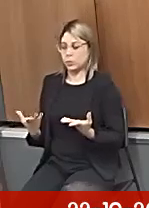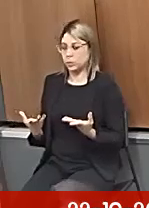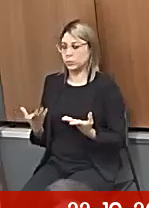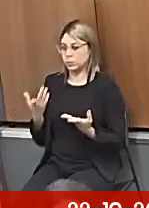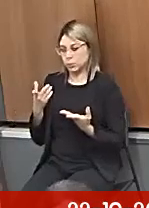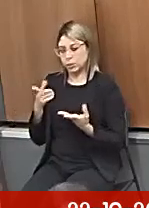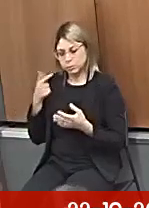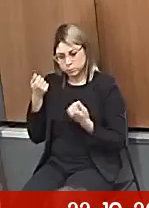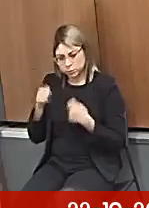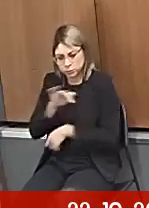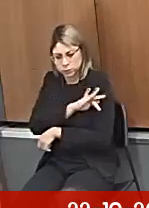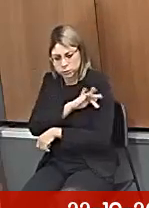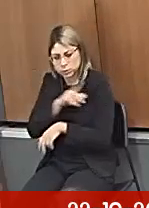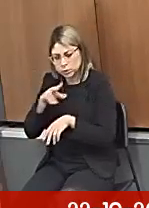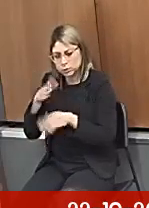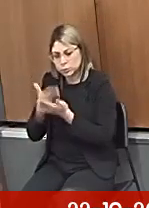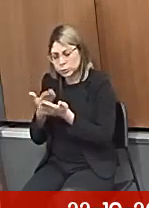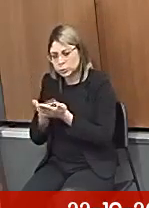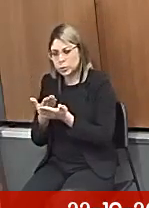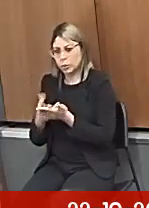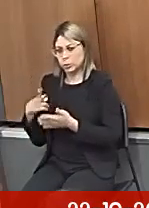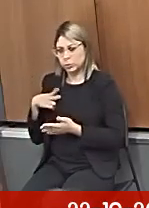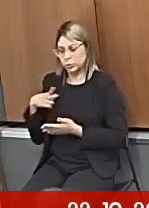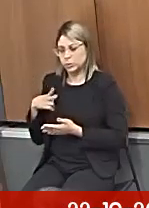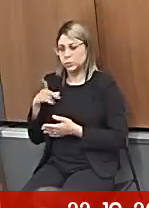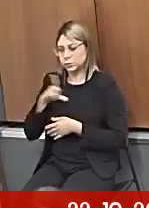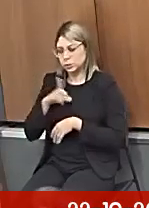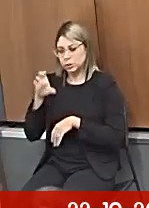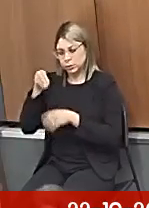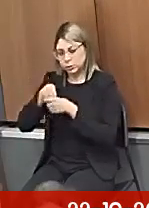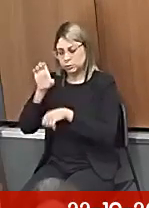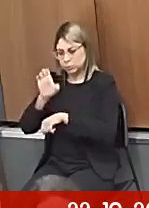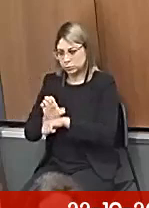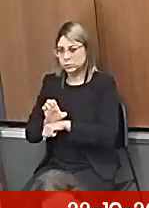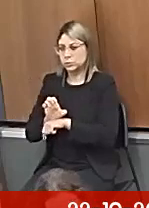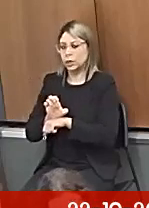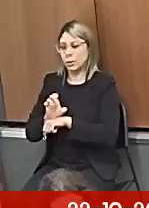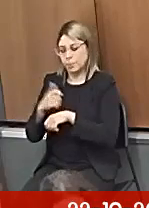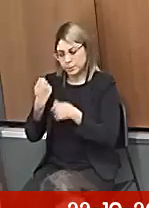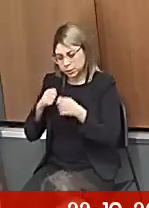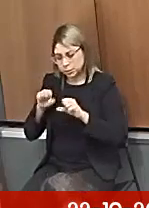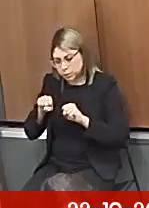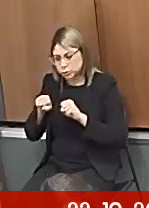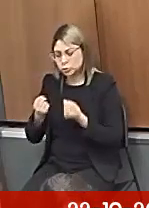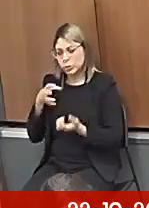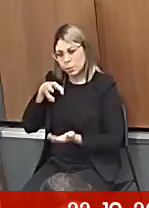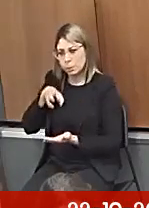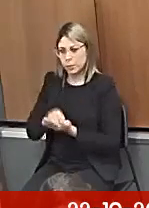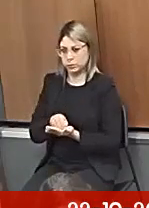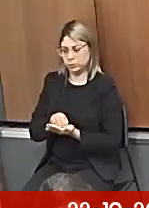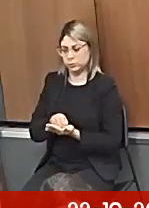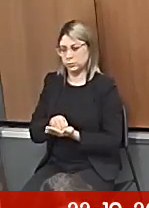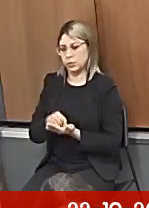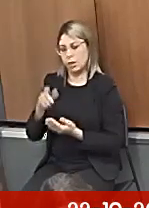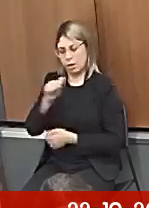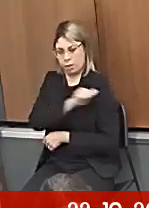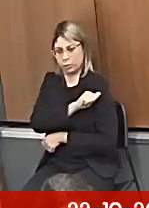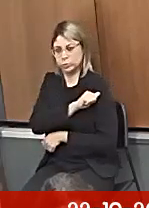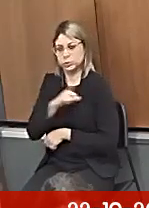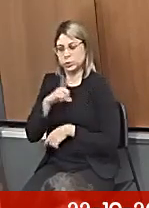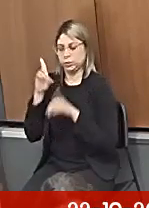escolas particulares situadas no Estado em relação à garantia de matrícula para alunos